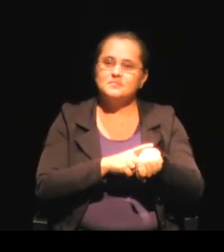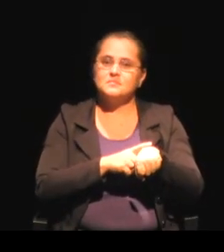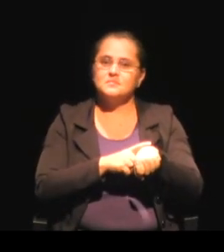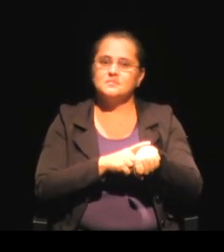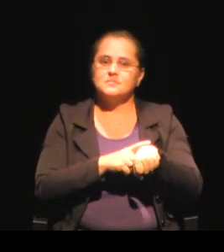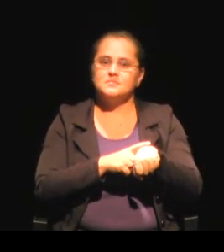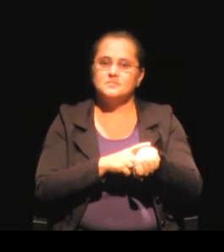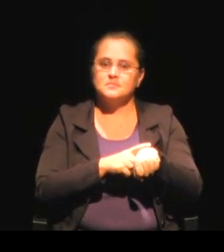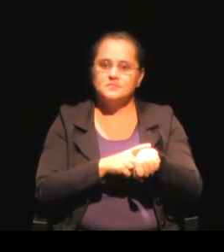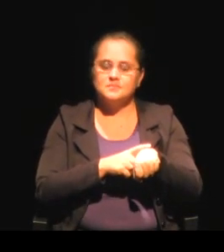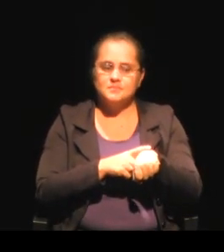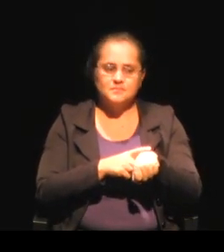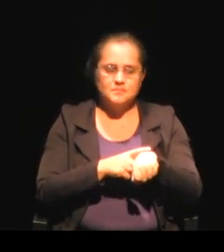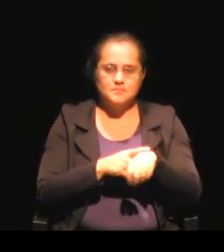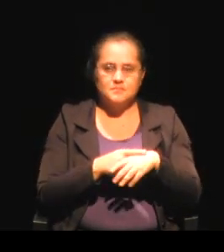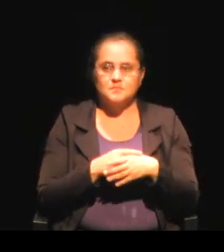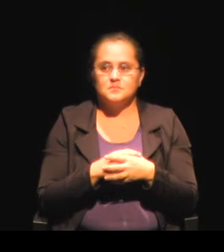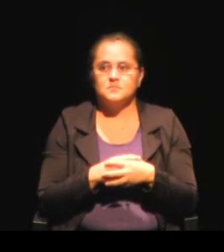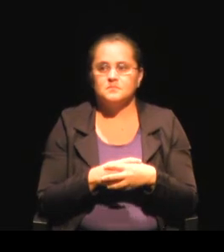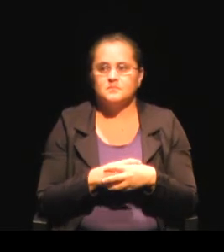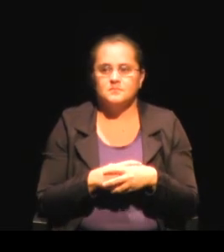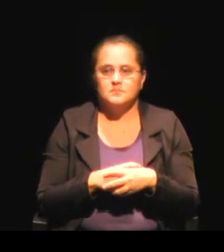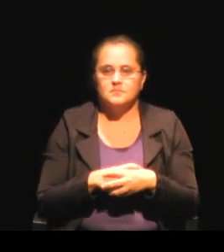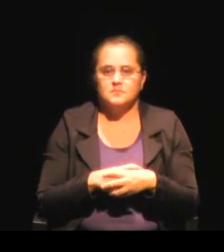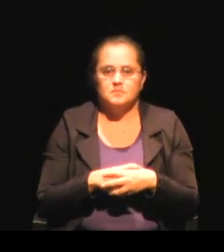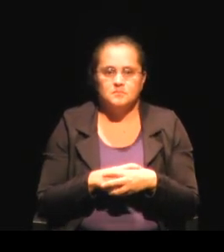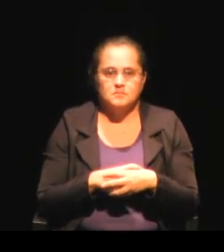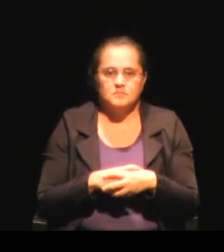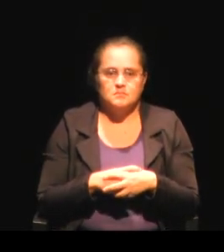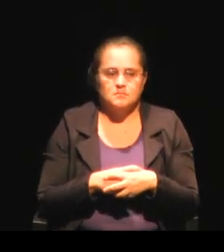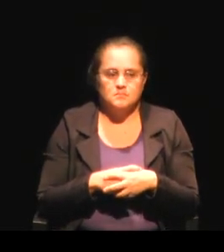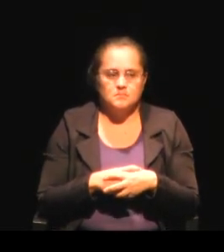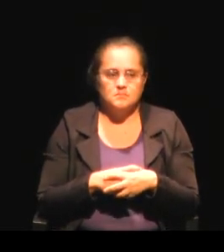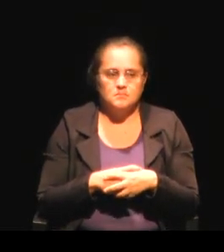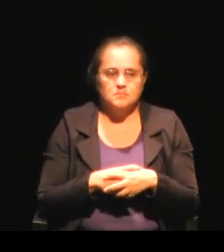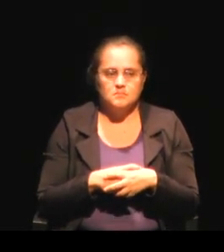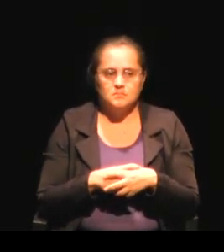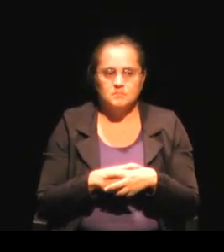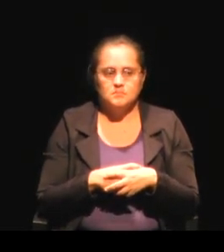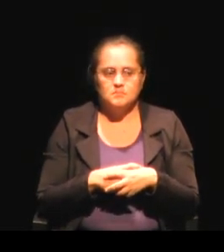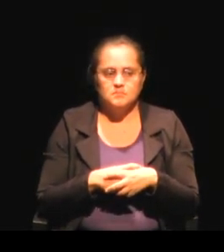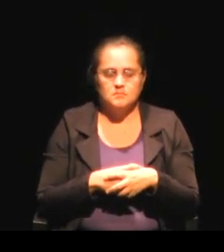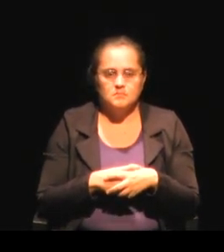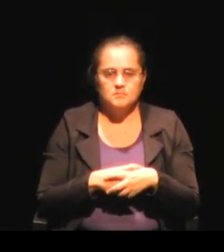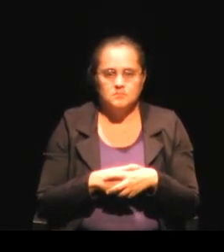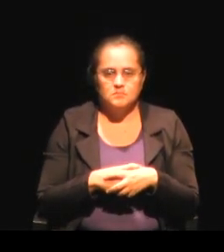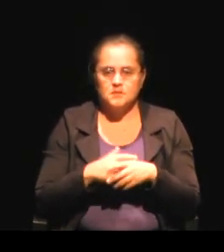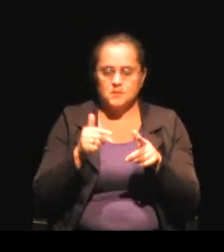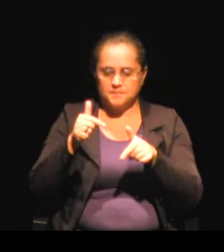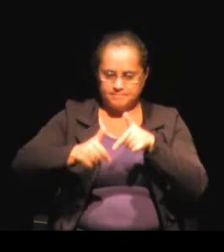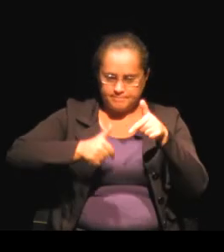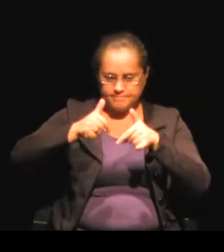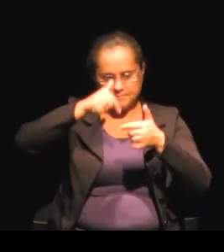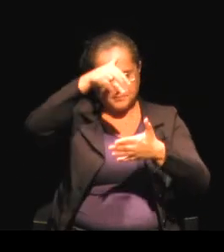E, bom, essas grandes vigas, paredes, permitiam que a gente fizesse alguns furos nas vigas, nas zonas neutras